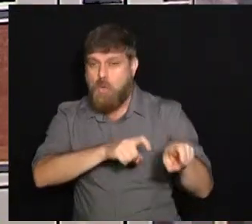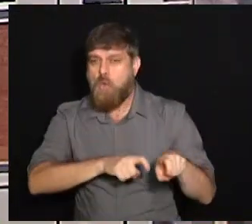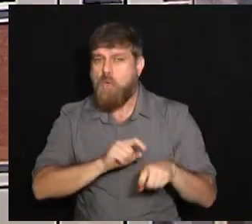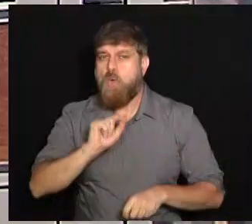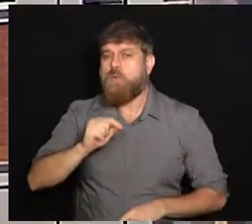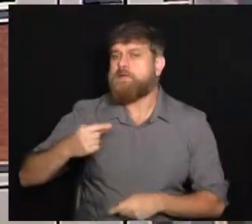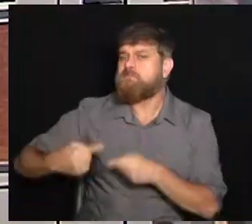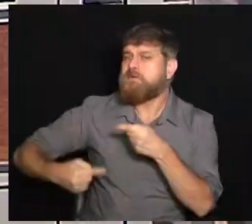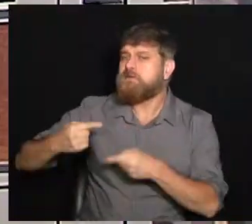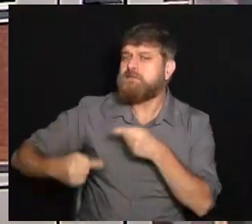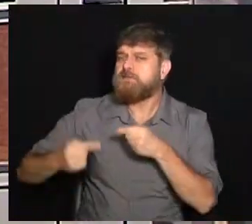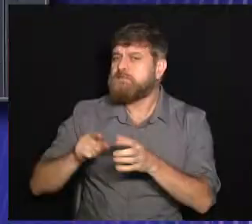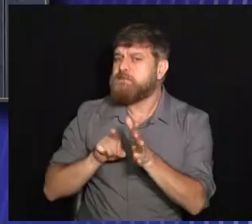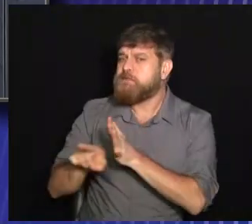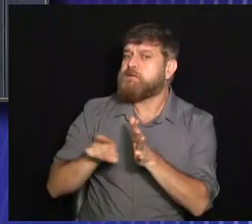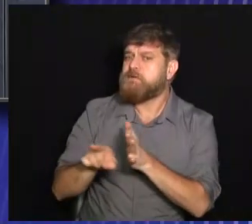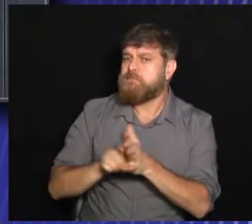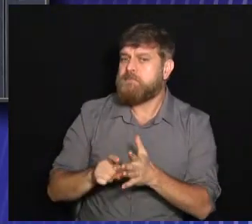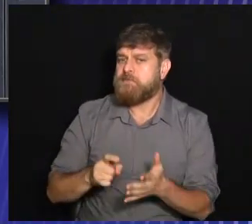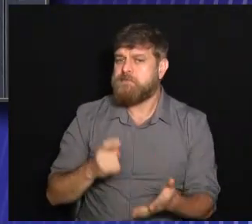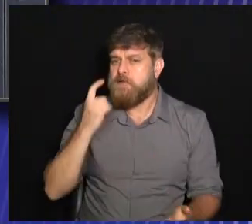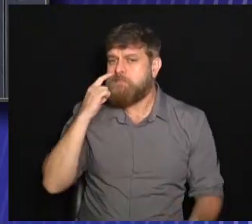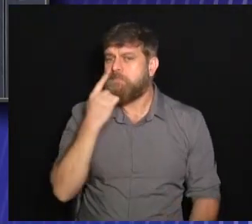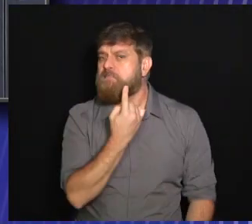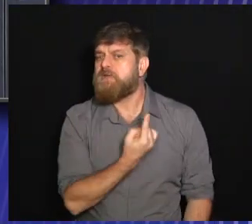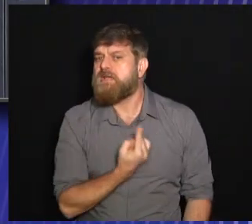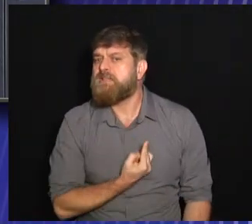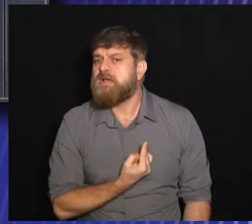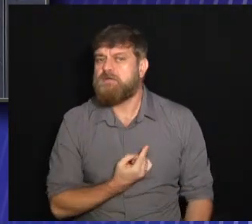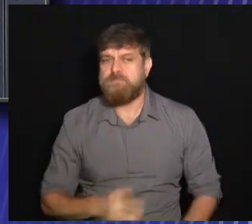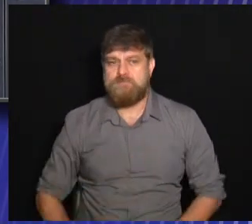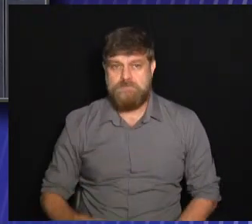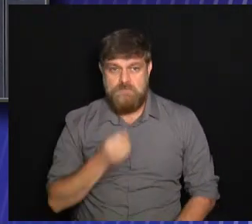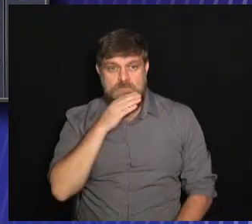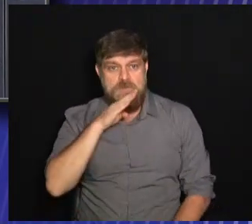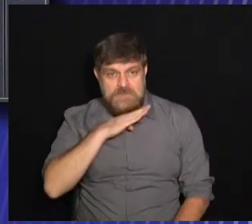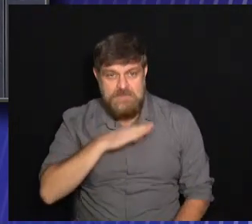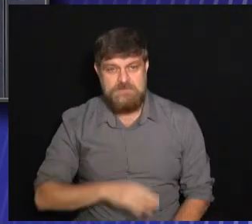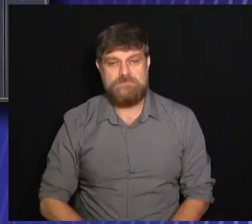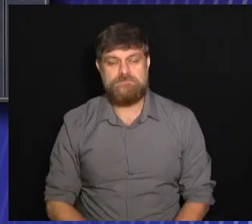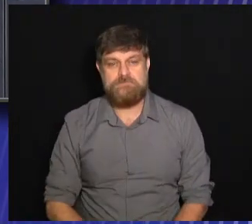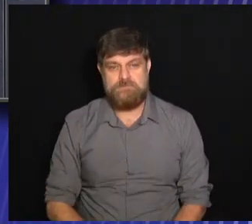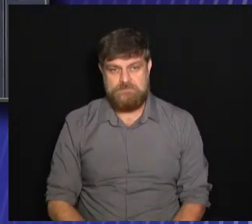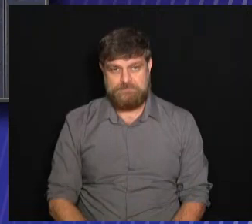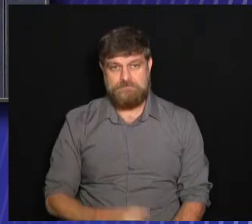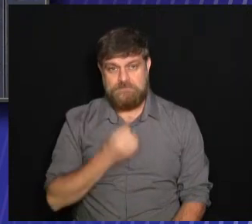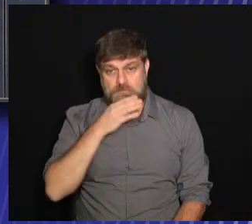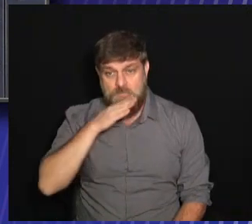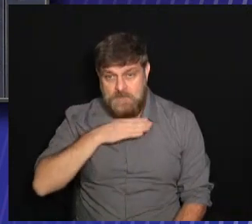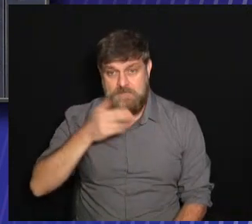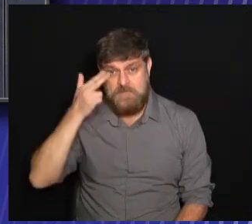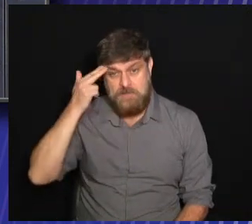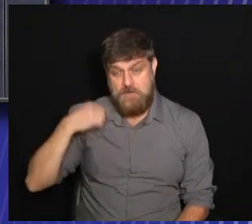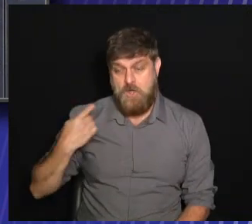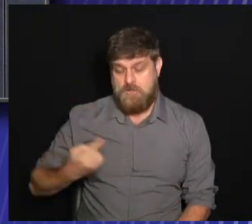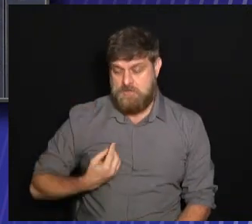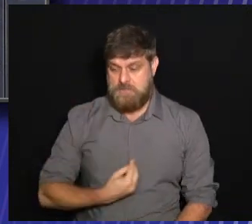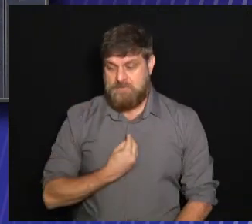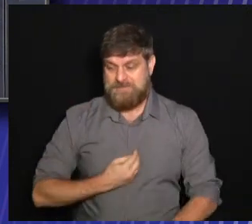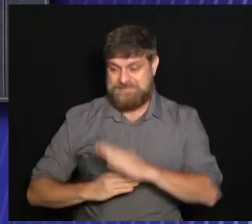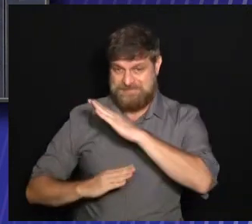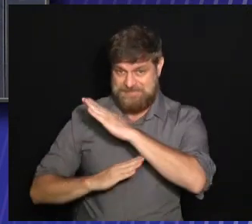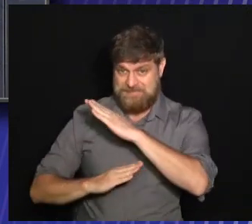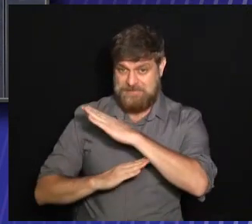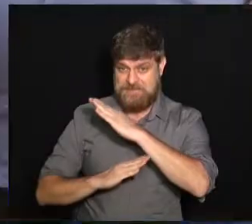foi discutido hoje, Mirna? Boa tarde. Boa tarde, Gabriel. Nós estamos aqui no plenário da